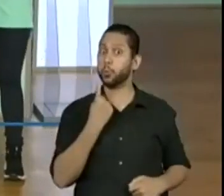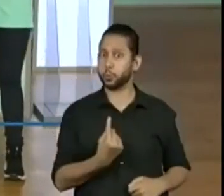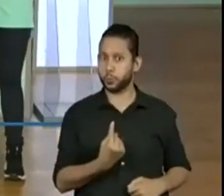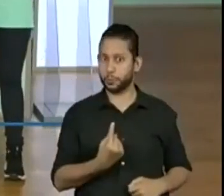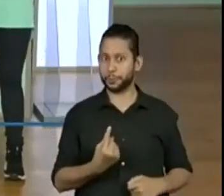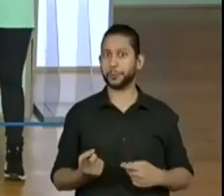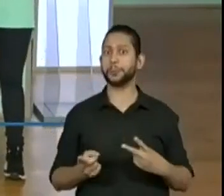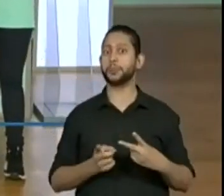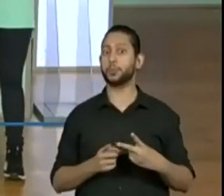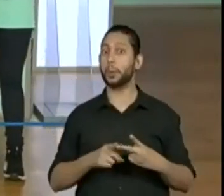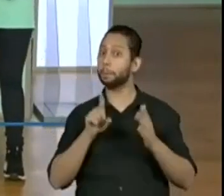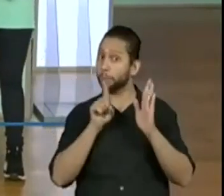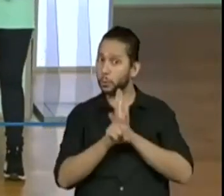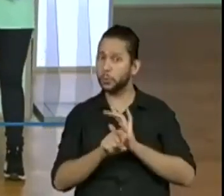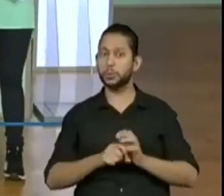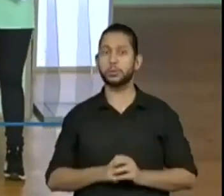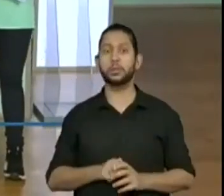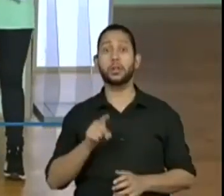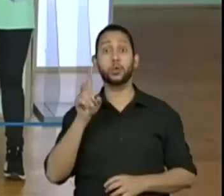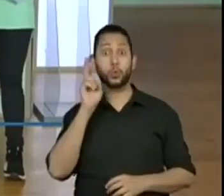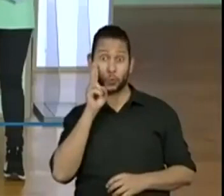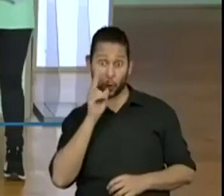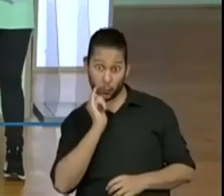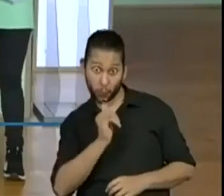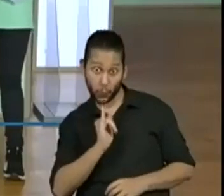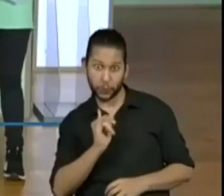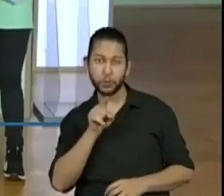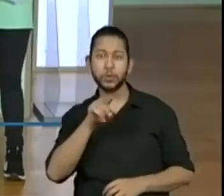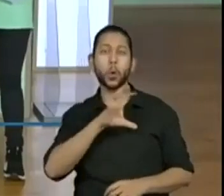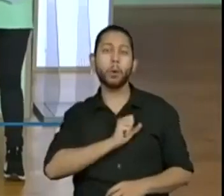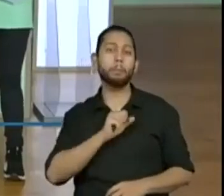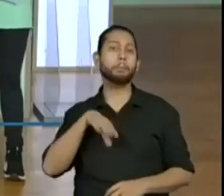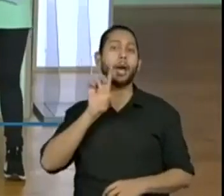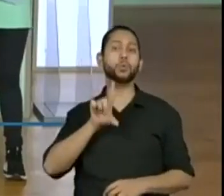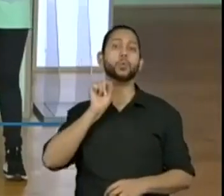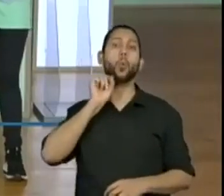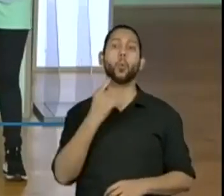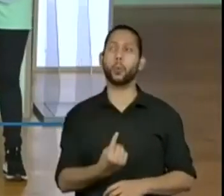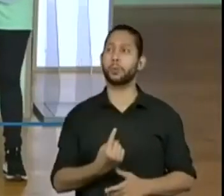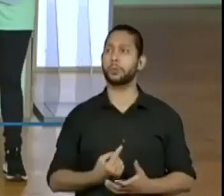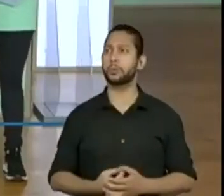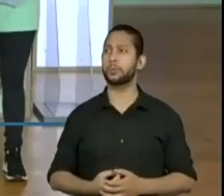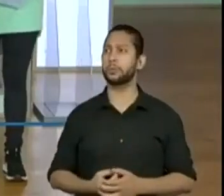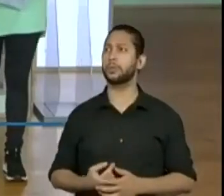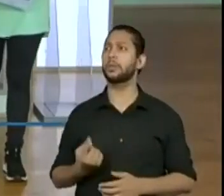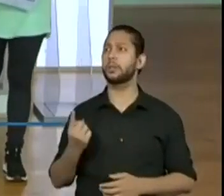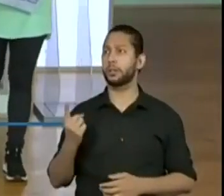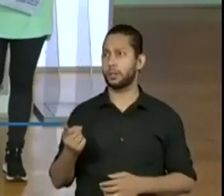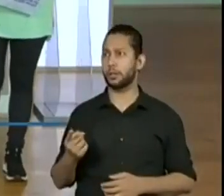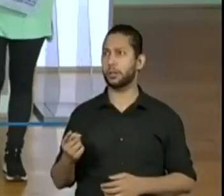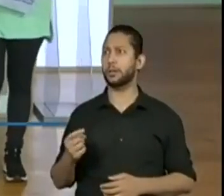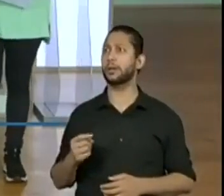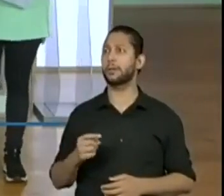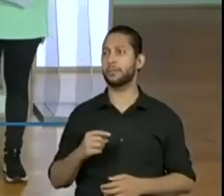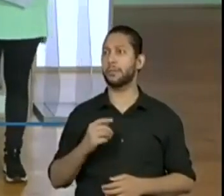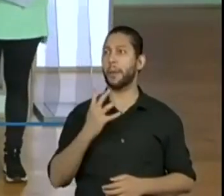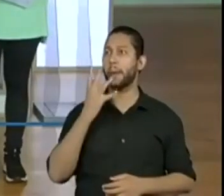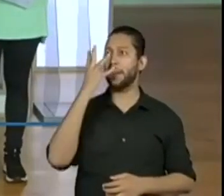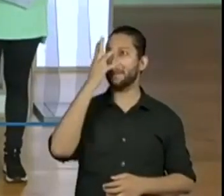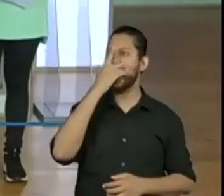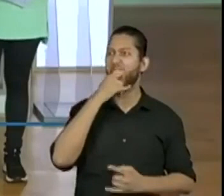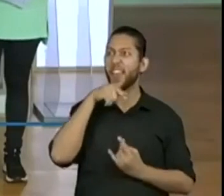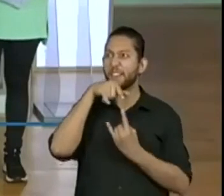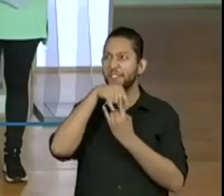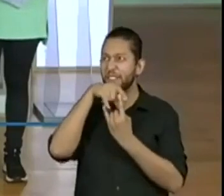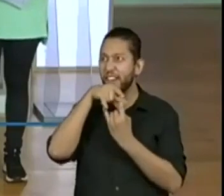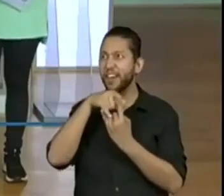Agora, qual é o conto preferido? Ó, a professora Maria, a professora Rita mandando A Bela e a Fera também.